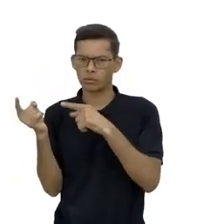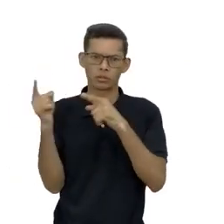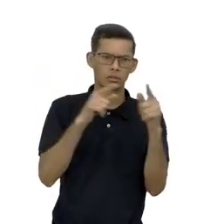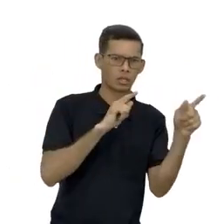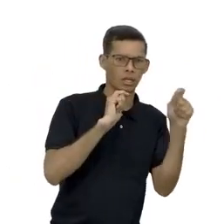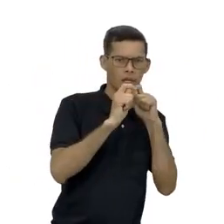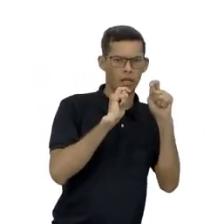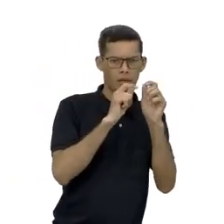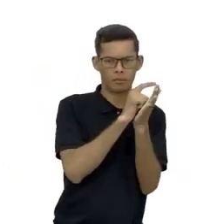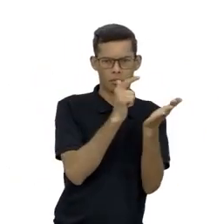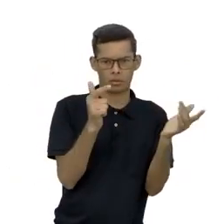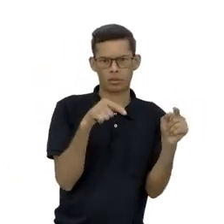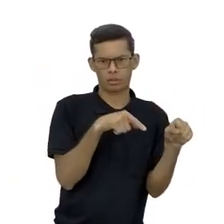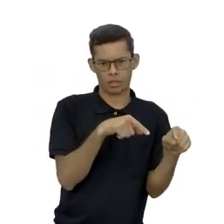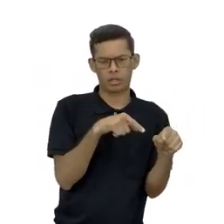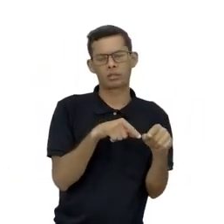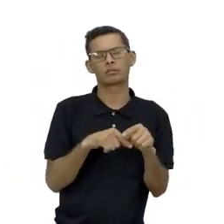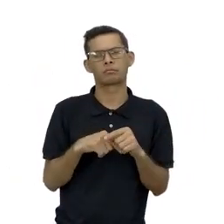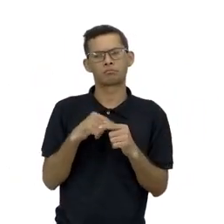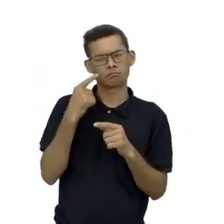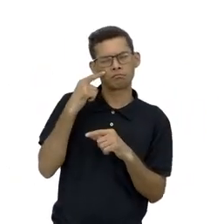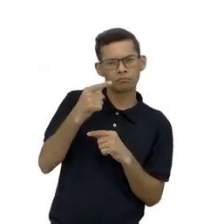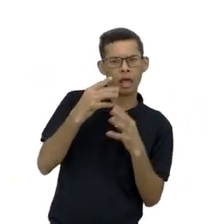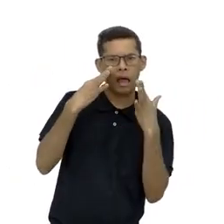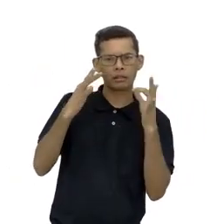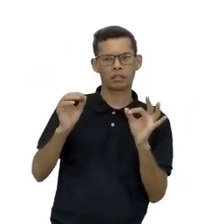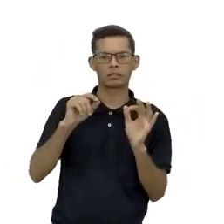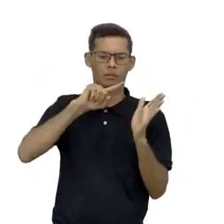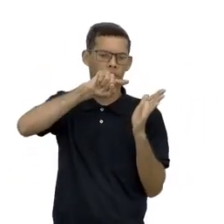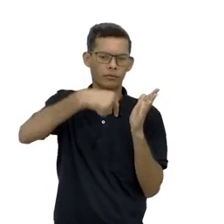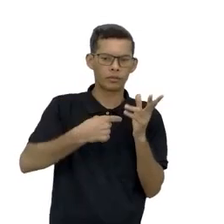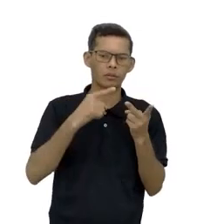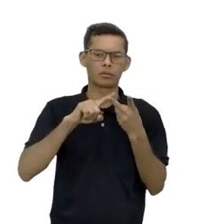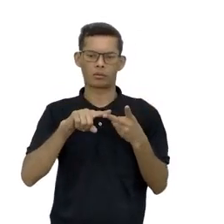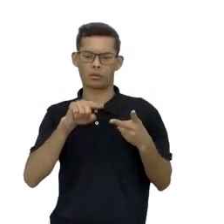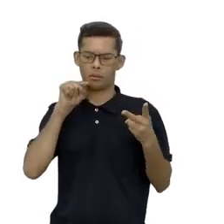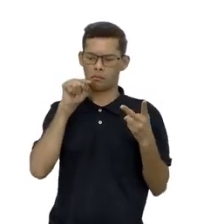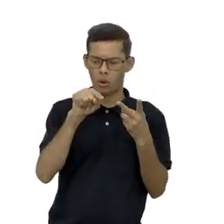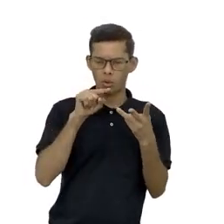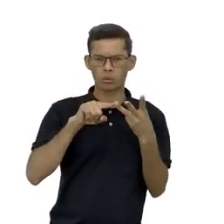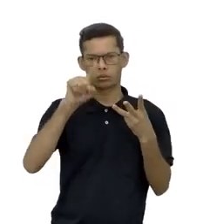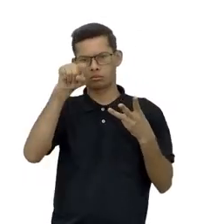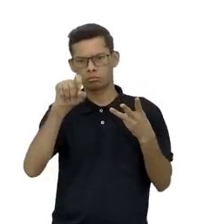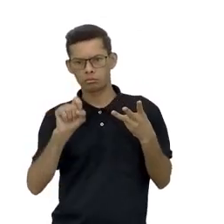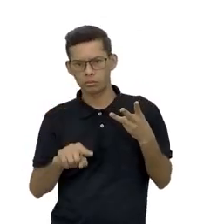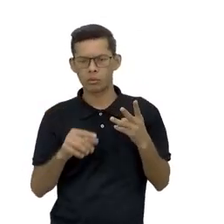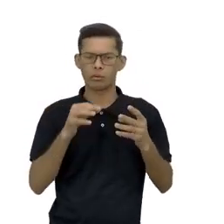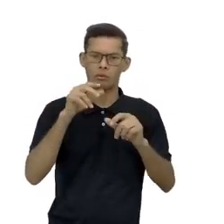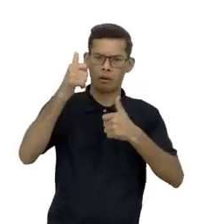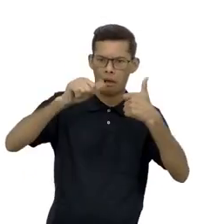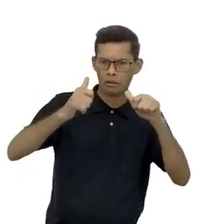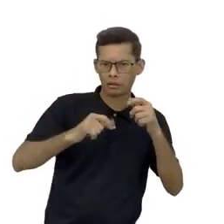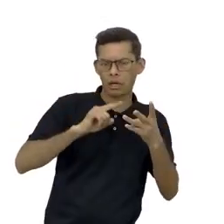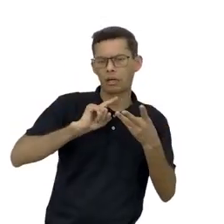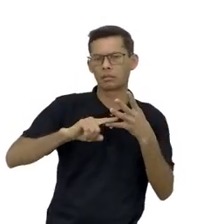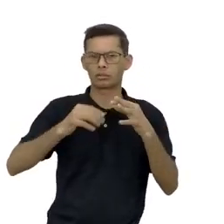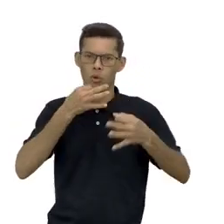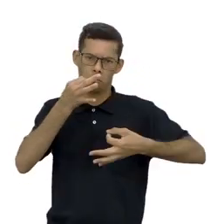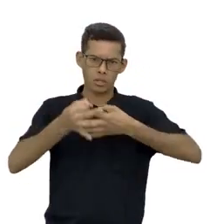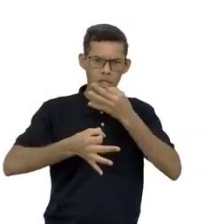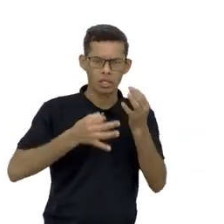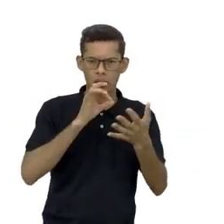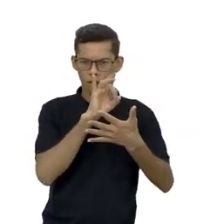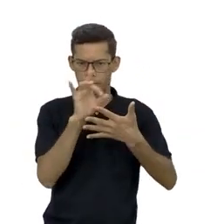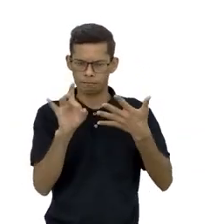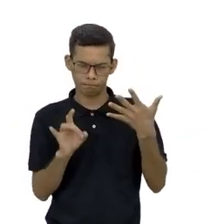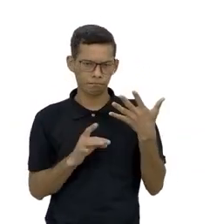reportagem, analisando pontuação, detalhamentos, presença de análise, opinião. Por fim, deverão indicar